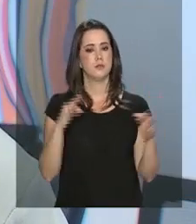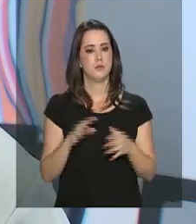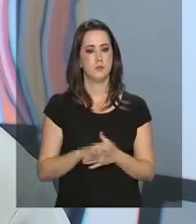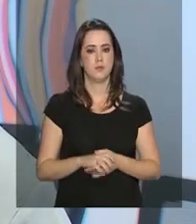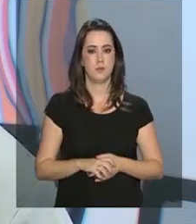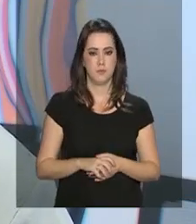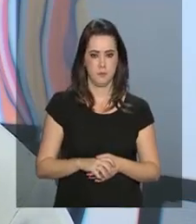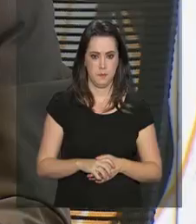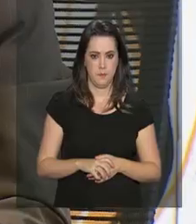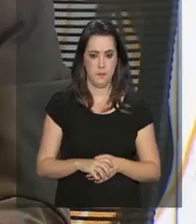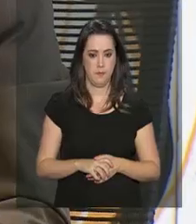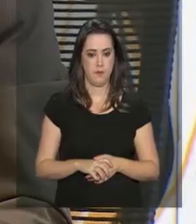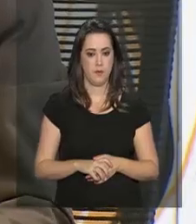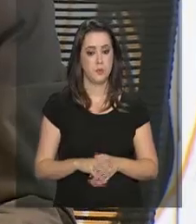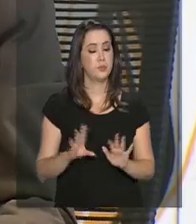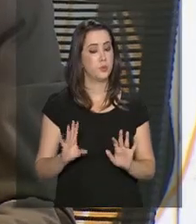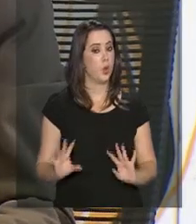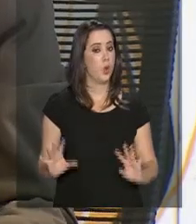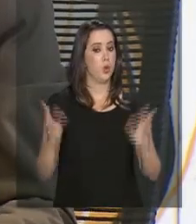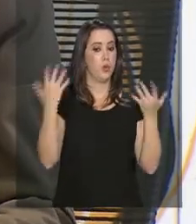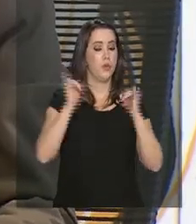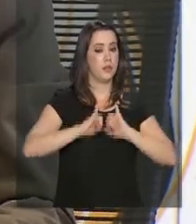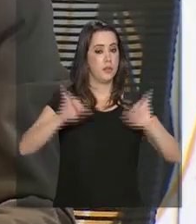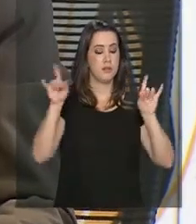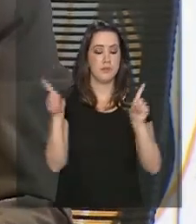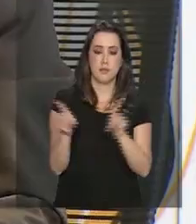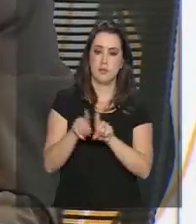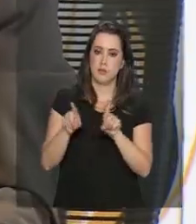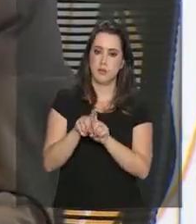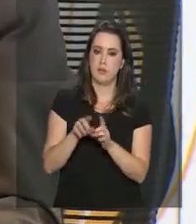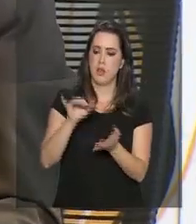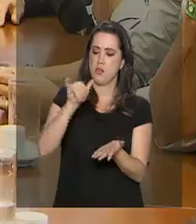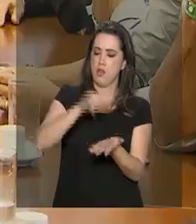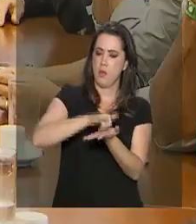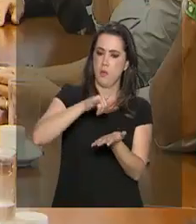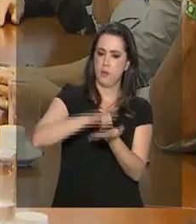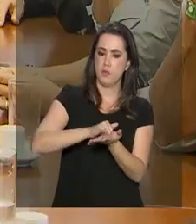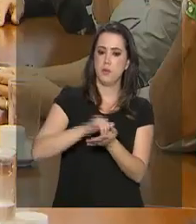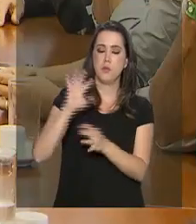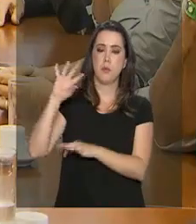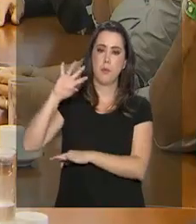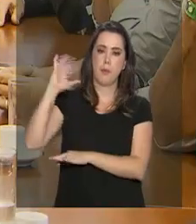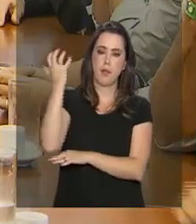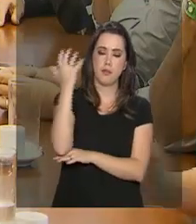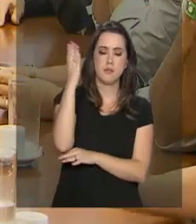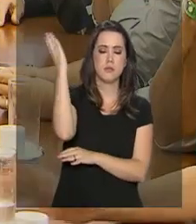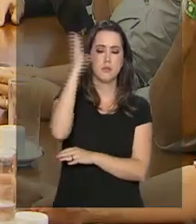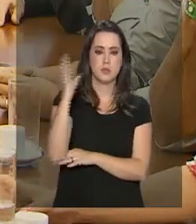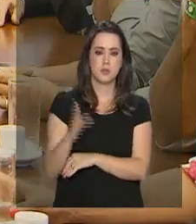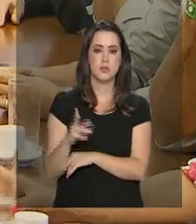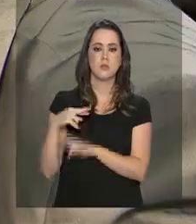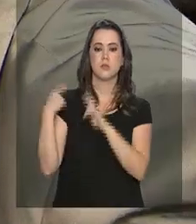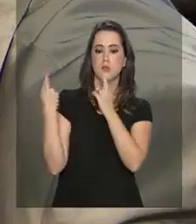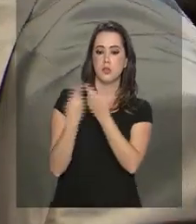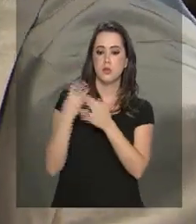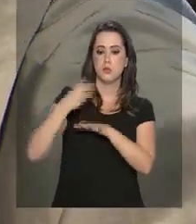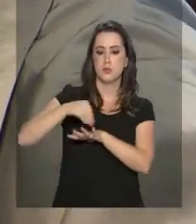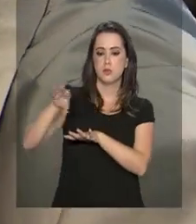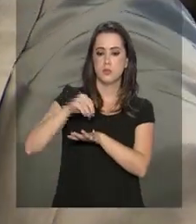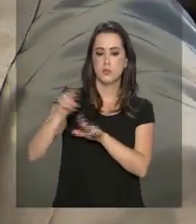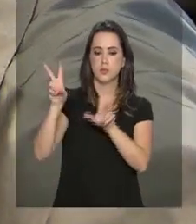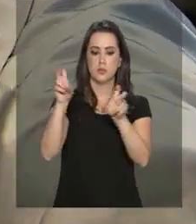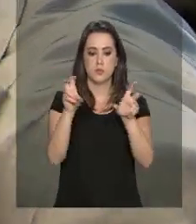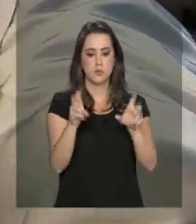conservação da natureza no evento foi lançado também o aplicativo parques do brasil que reúne informações sobre o